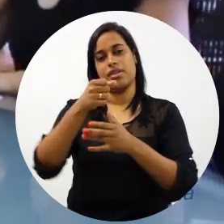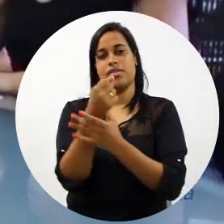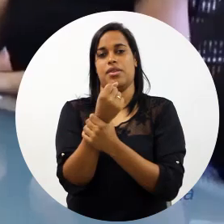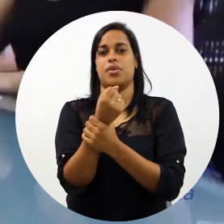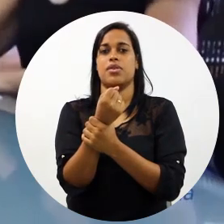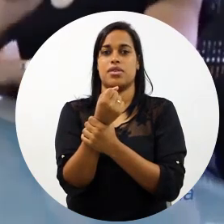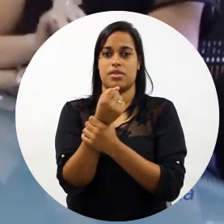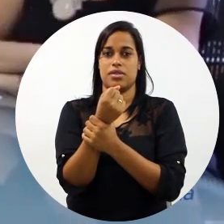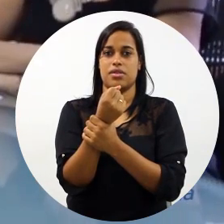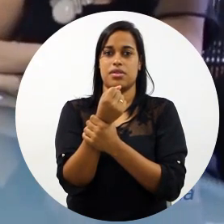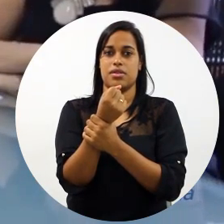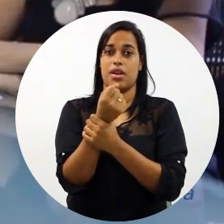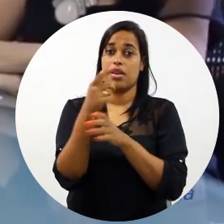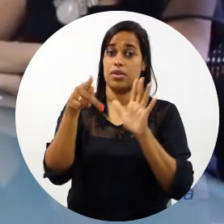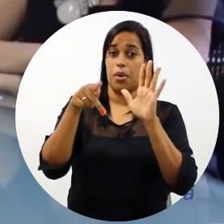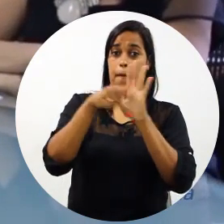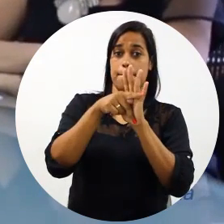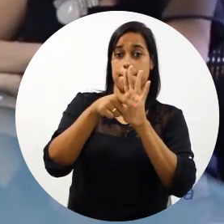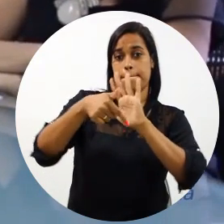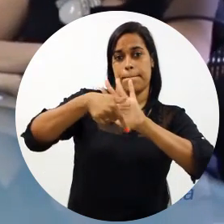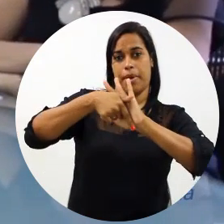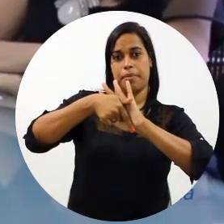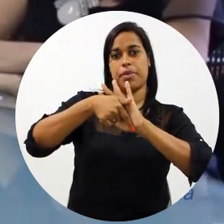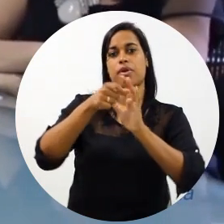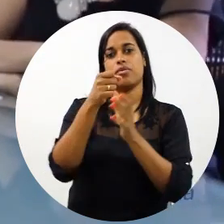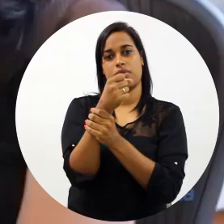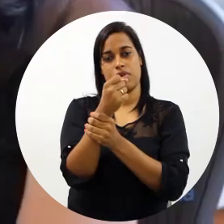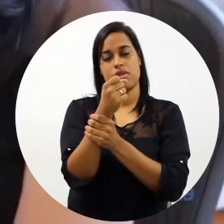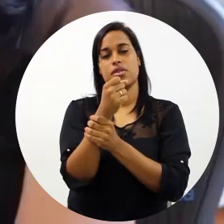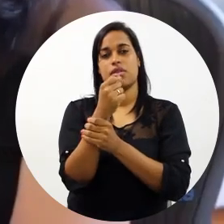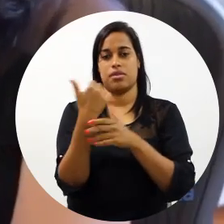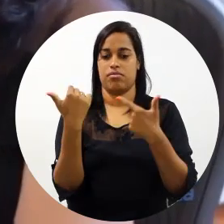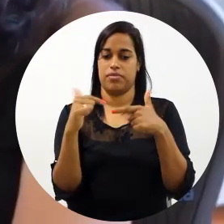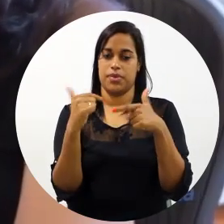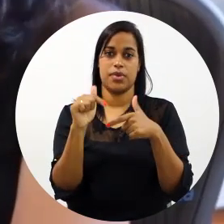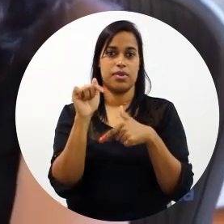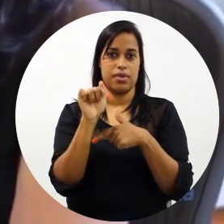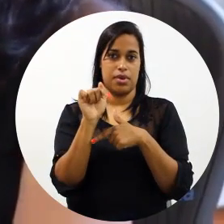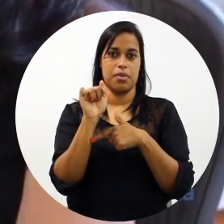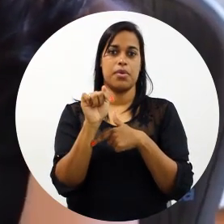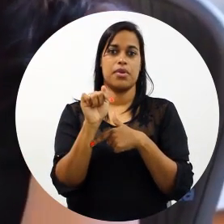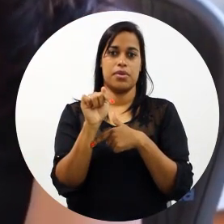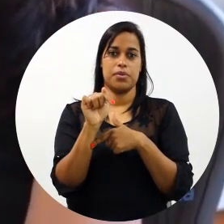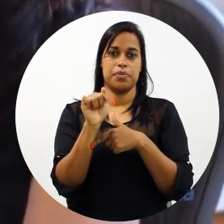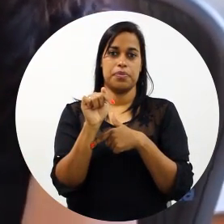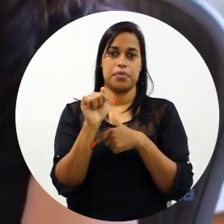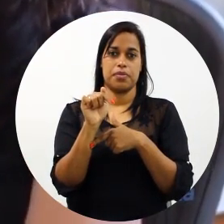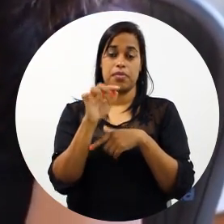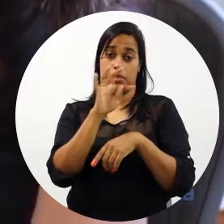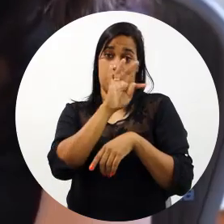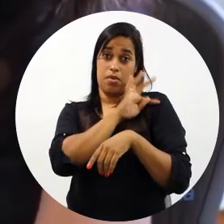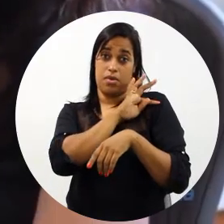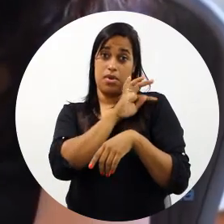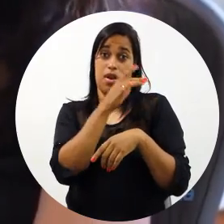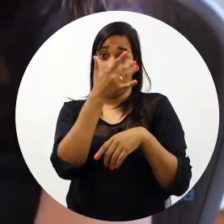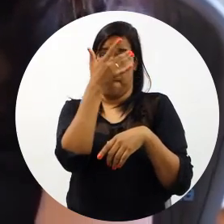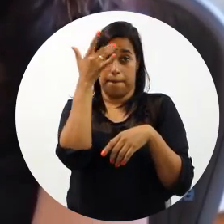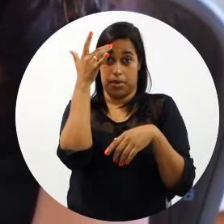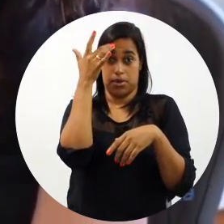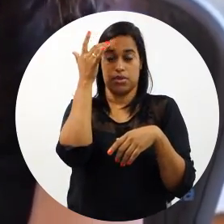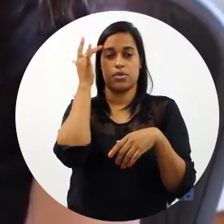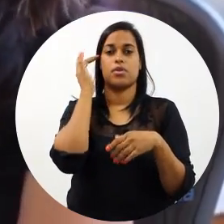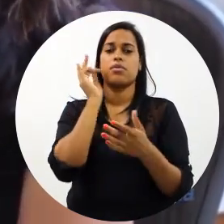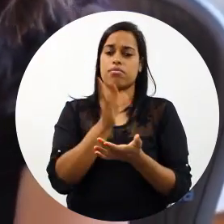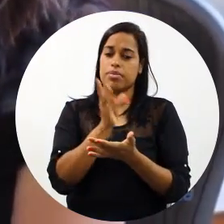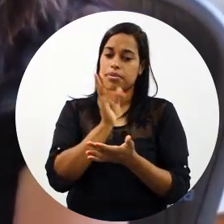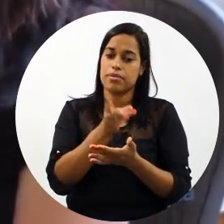segurança. E aí entra o papel do técnico de segurança nesse processo, que é exatamente o técnico, é essa pessoa que vai